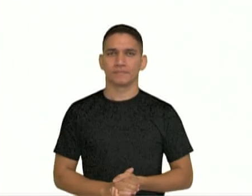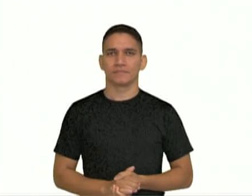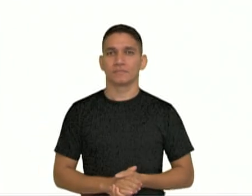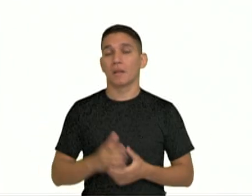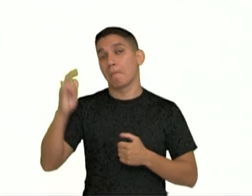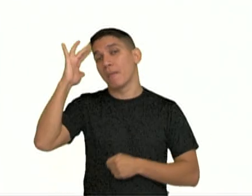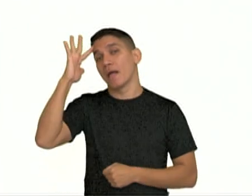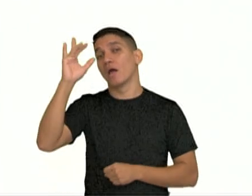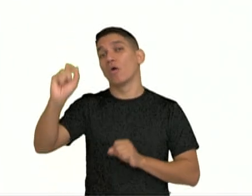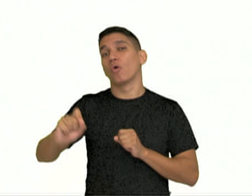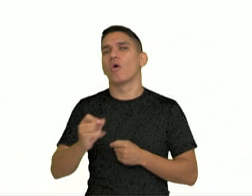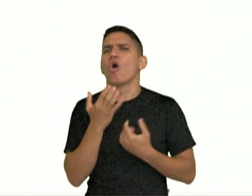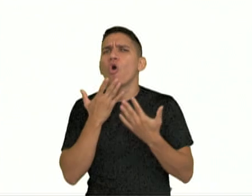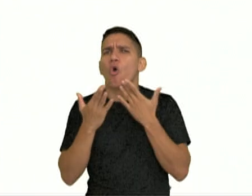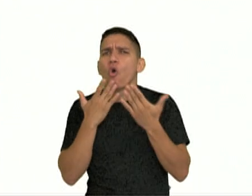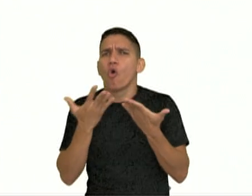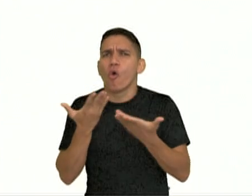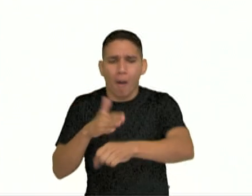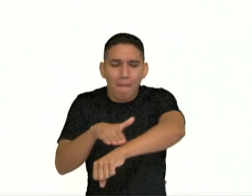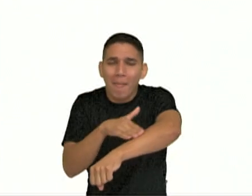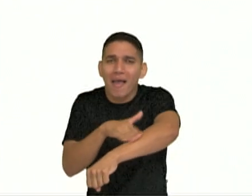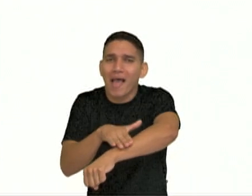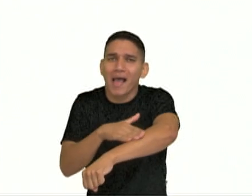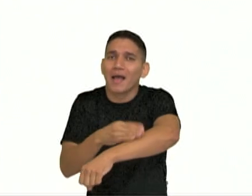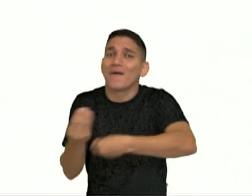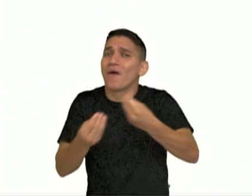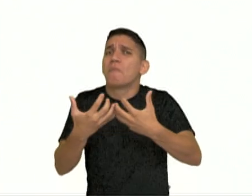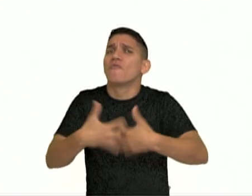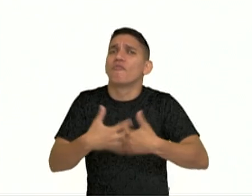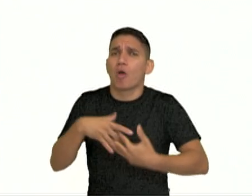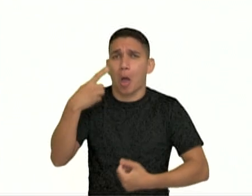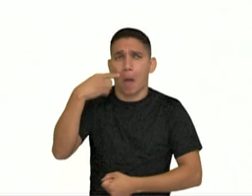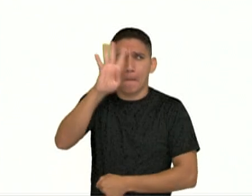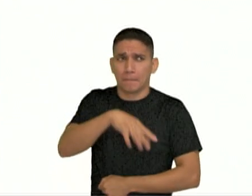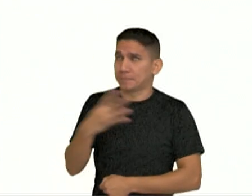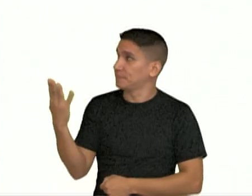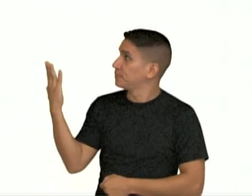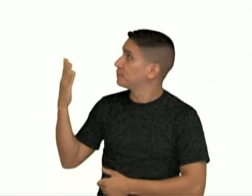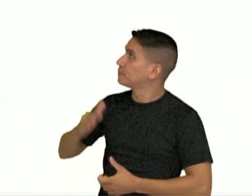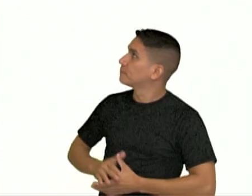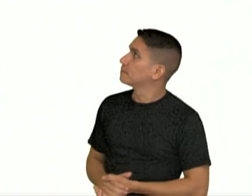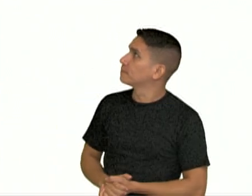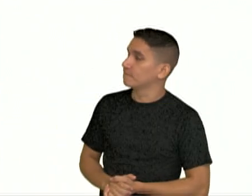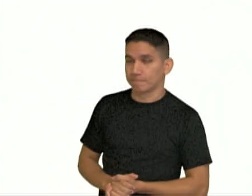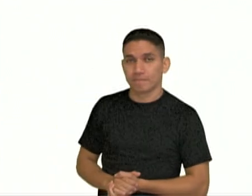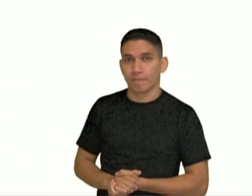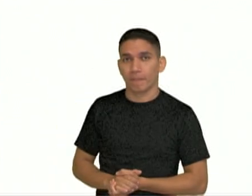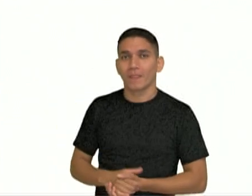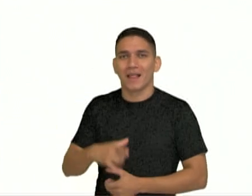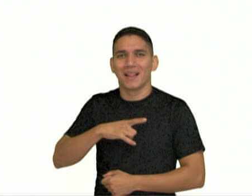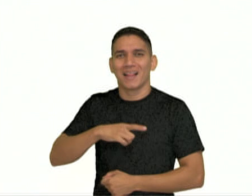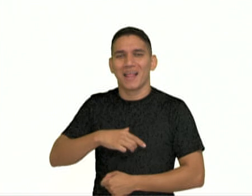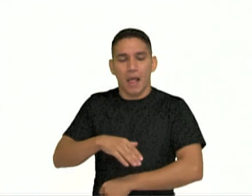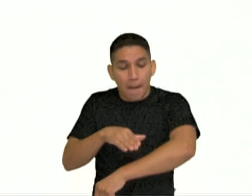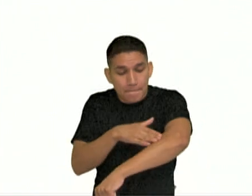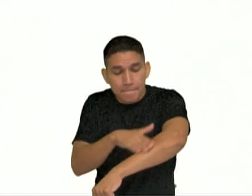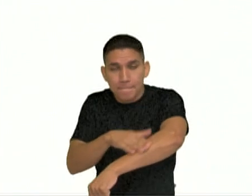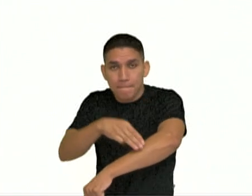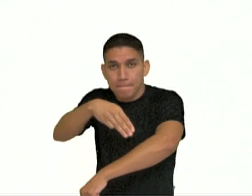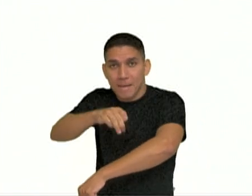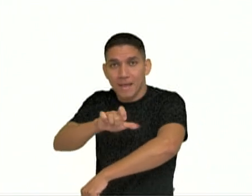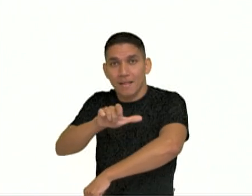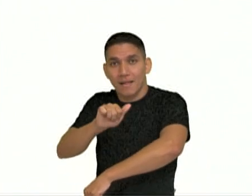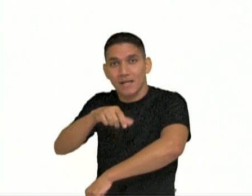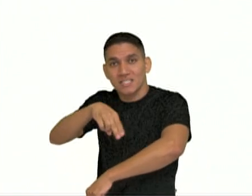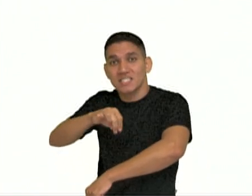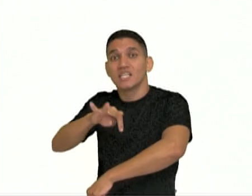Pensando na cor de pele, como é que funciona? Vamos entender aqui. Olha só essa tabelinha que tem para vocês. A produção de melanina depende, então, de dois